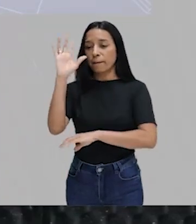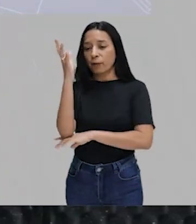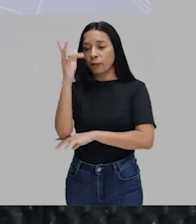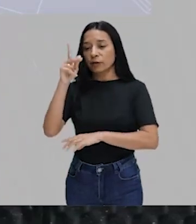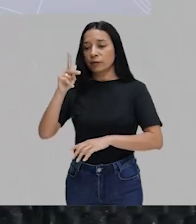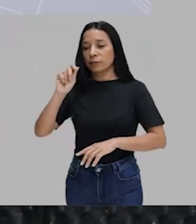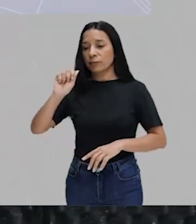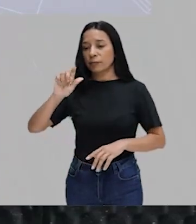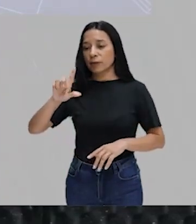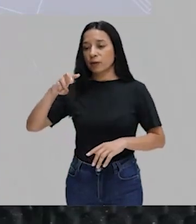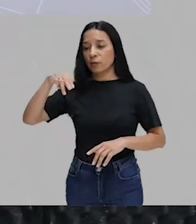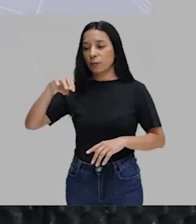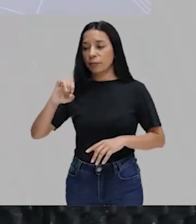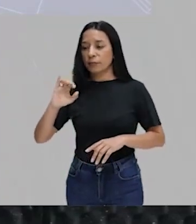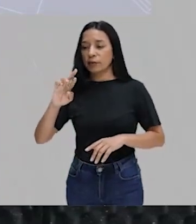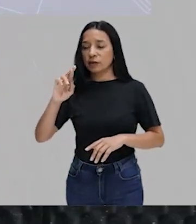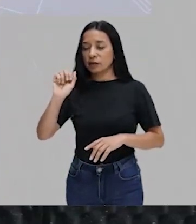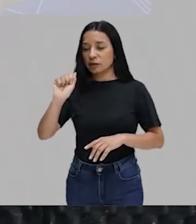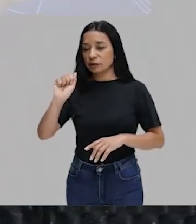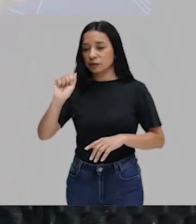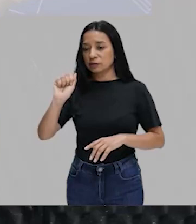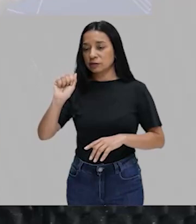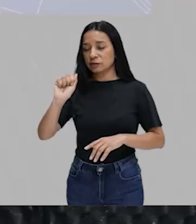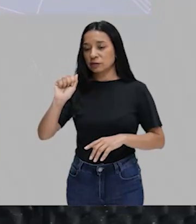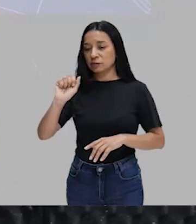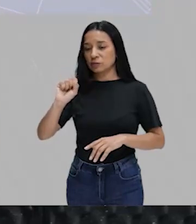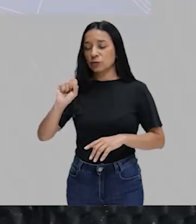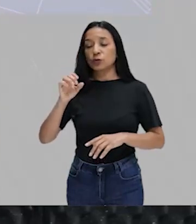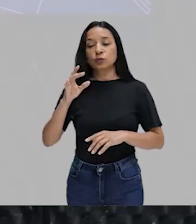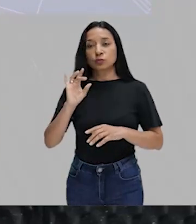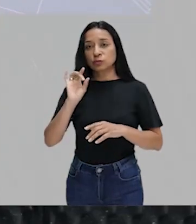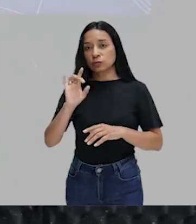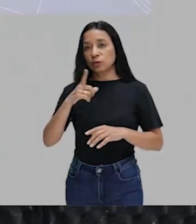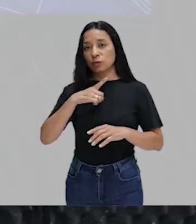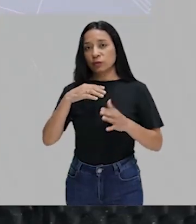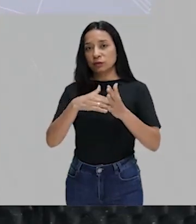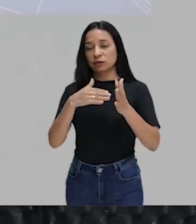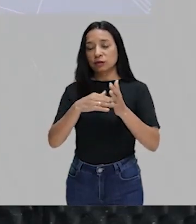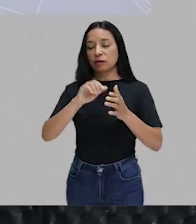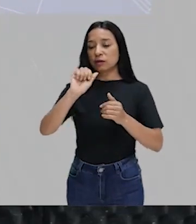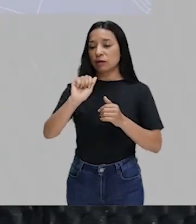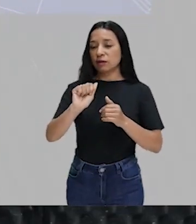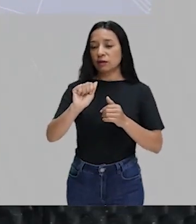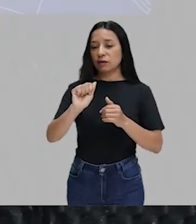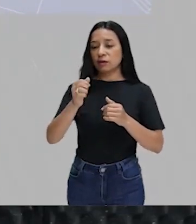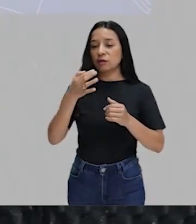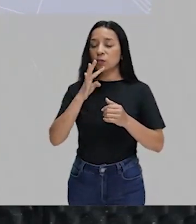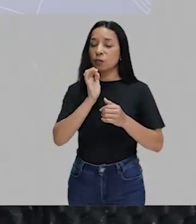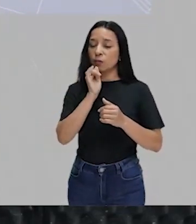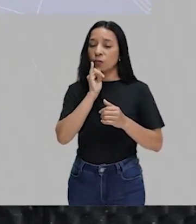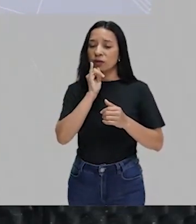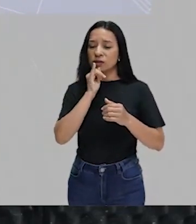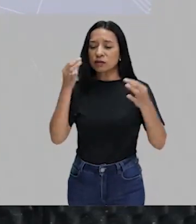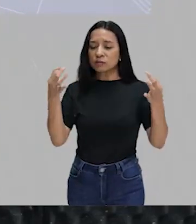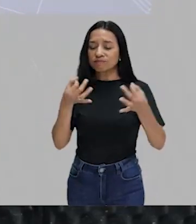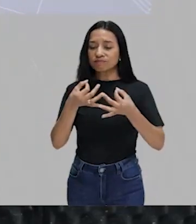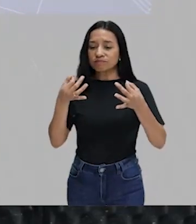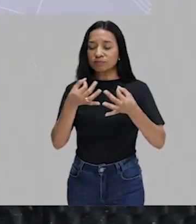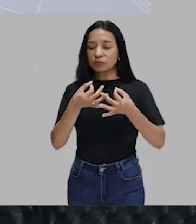o A, que é a última sílaba. Então, aqui é só um exemplo dessa perfeição,